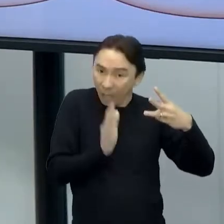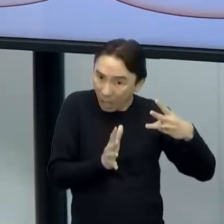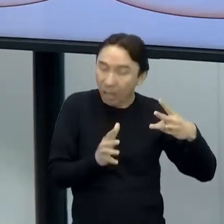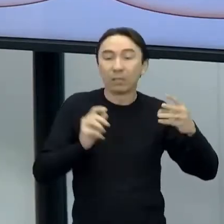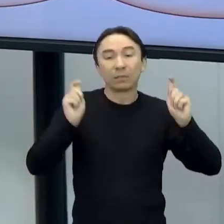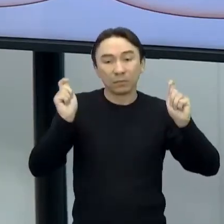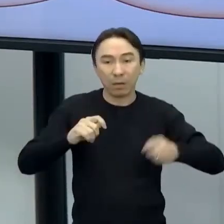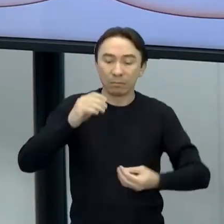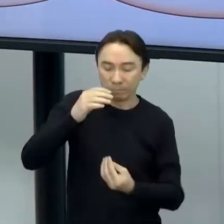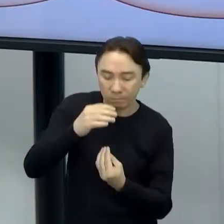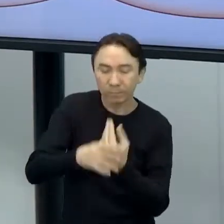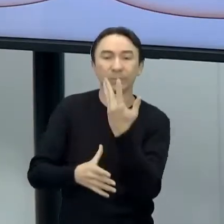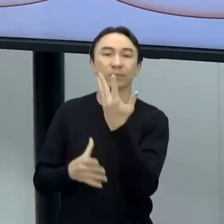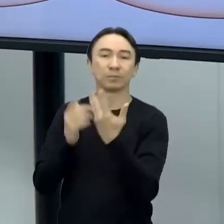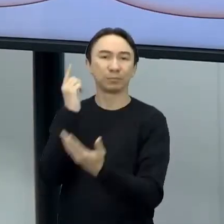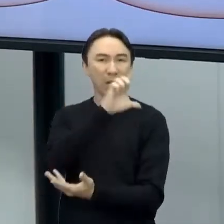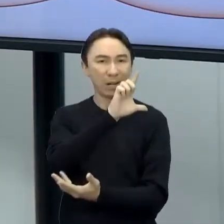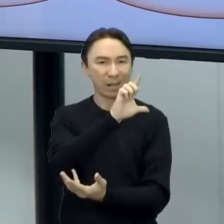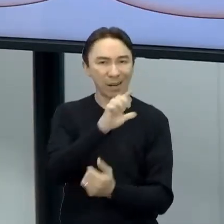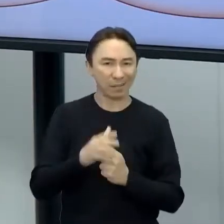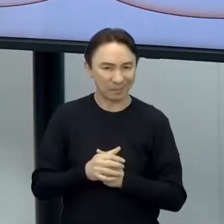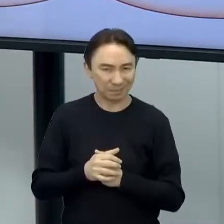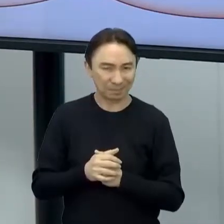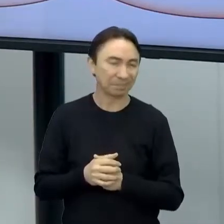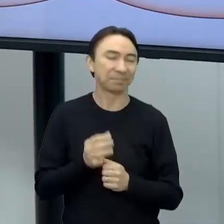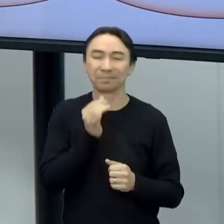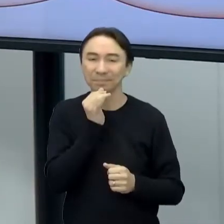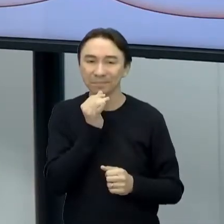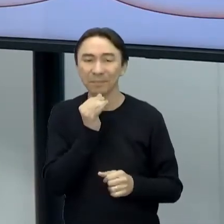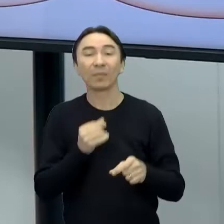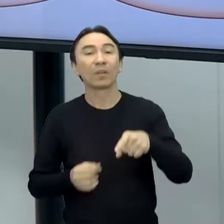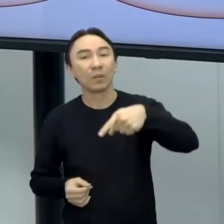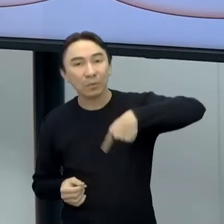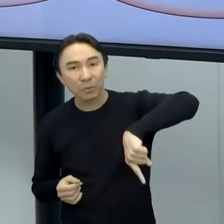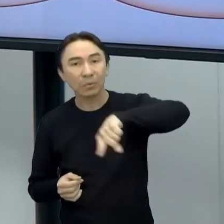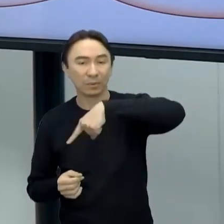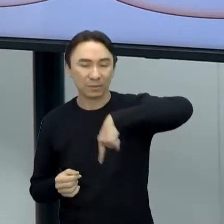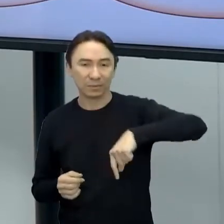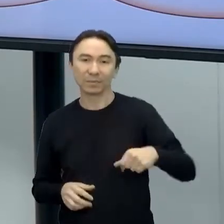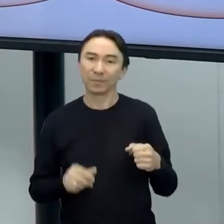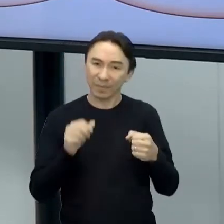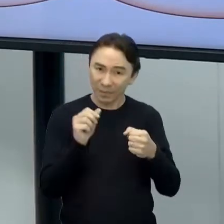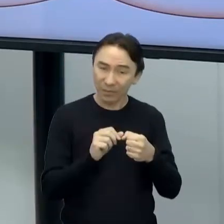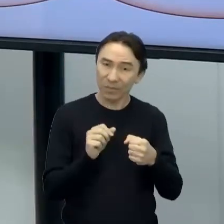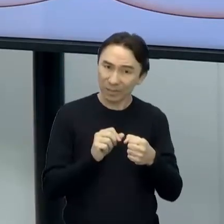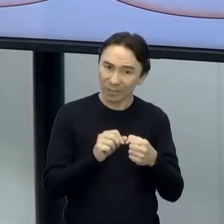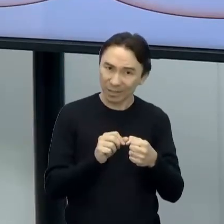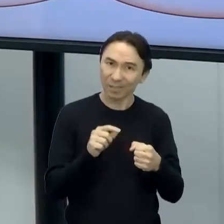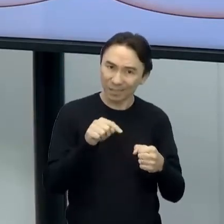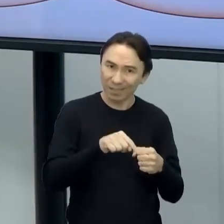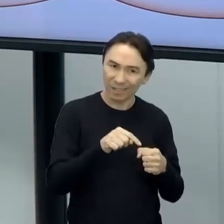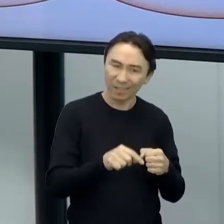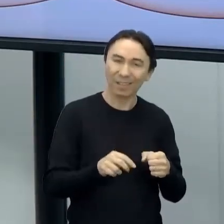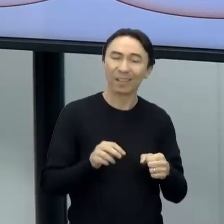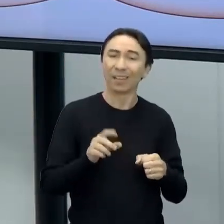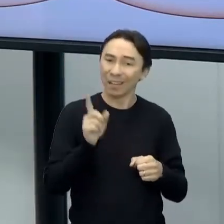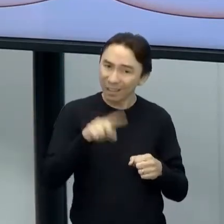estamos construindo é com o objetivo da gente desenvolver o nosso